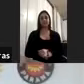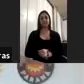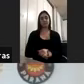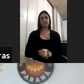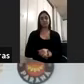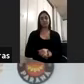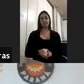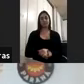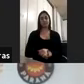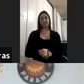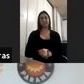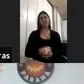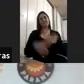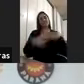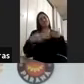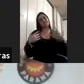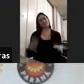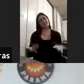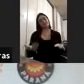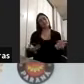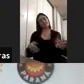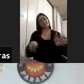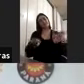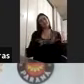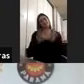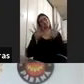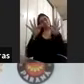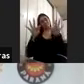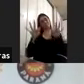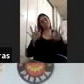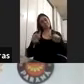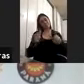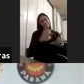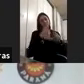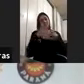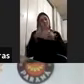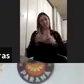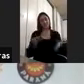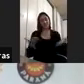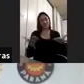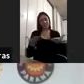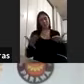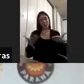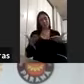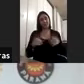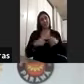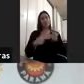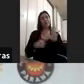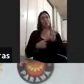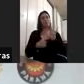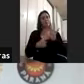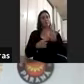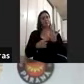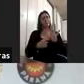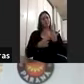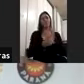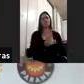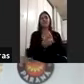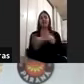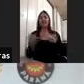E chegamos ao final de mais uma live, transmitimos nossa Assembleia ao vivo, a movimentação na porta da